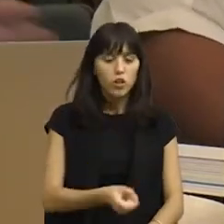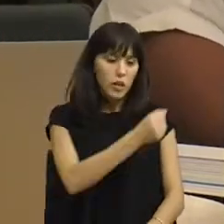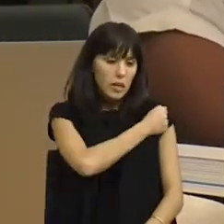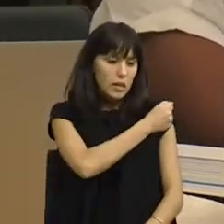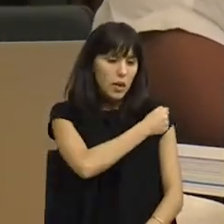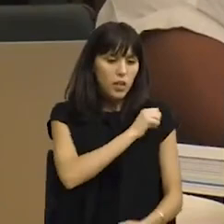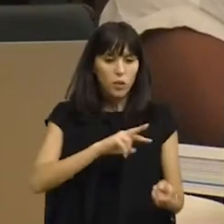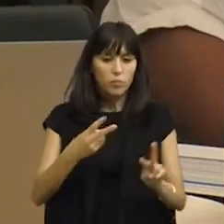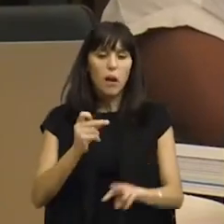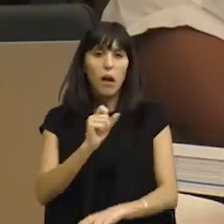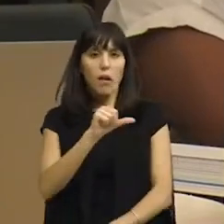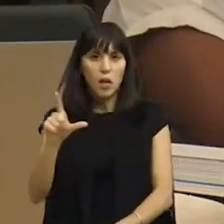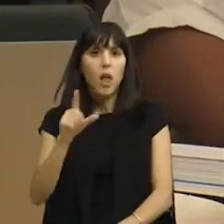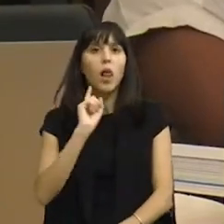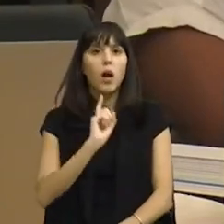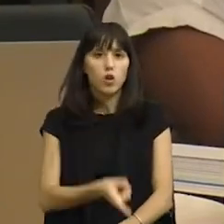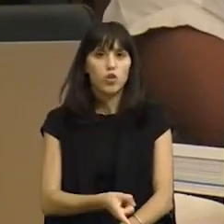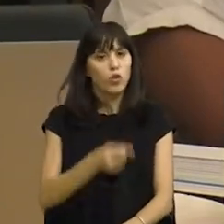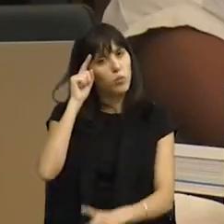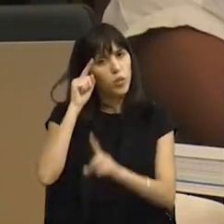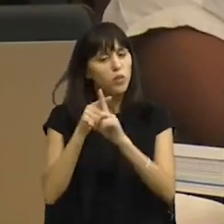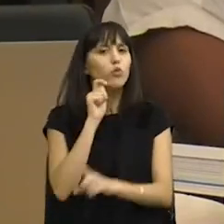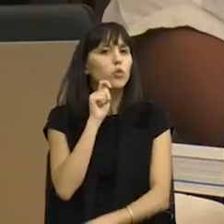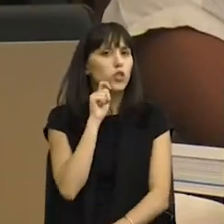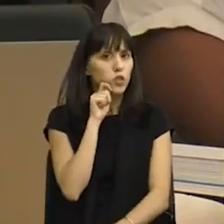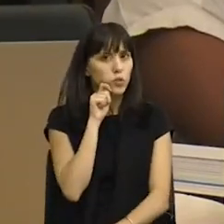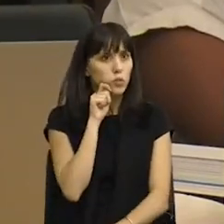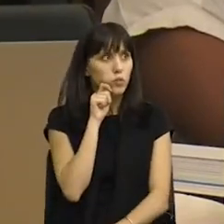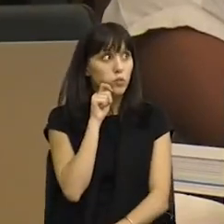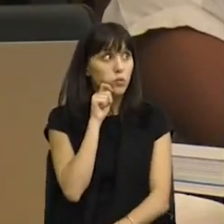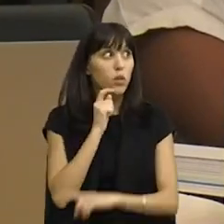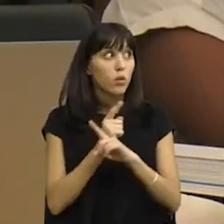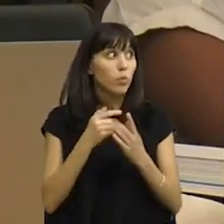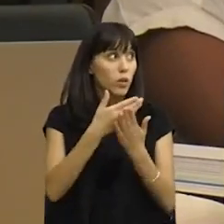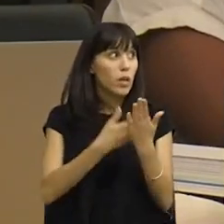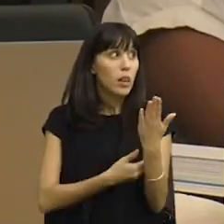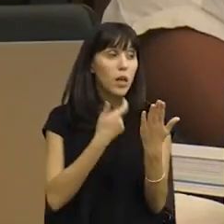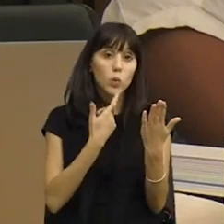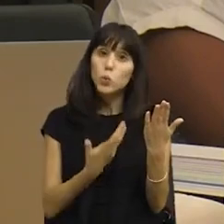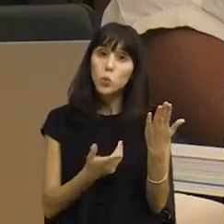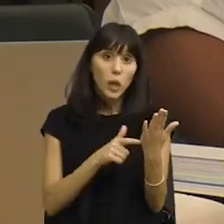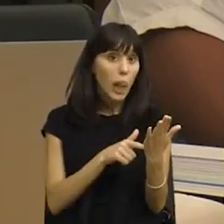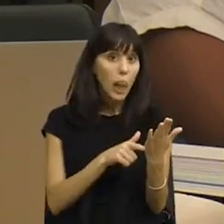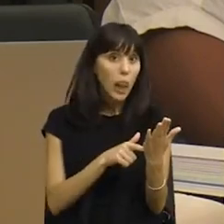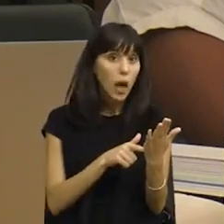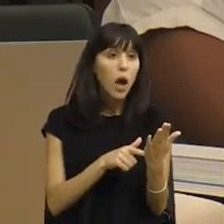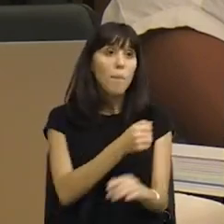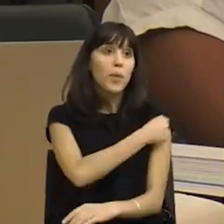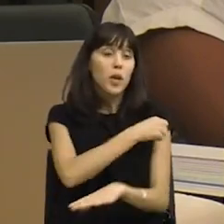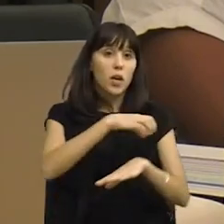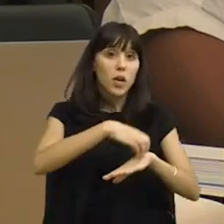habitacional para alojamento local ou uso turístico? Porque estão lá nos mapas identificadas onde é que estão os edifícios